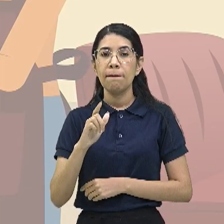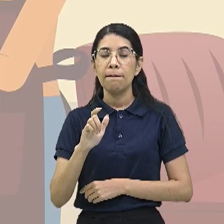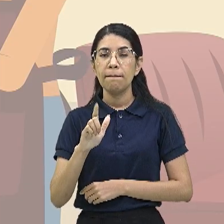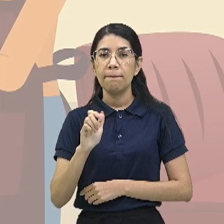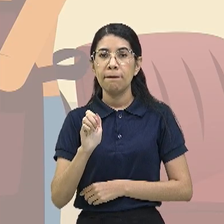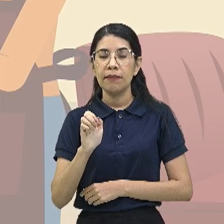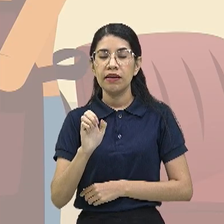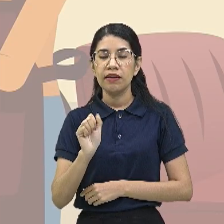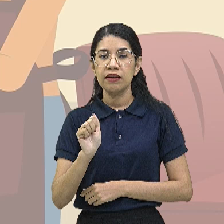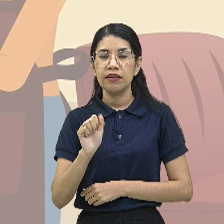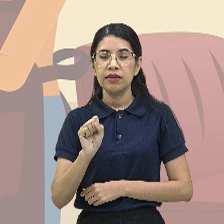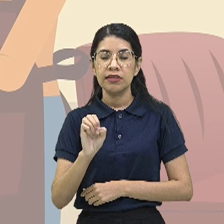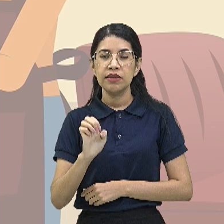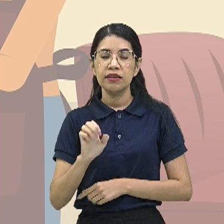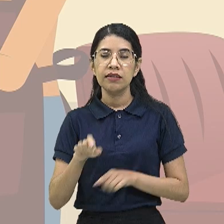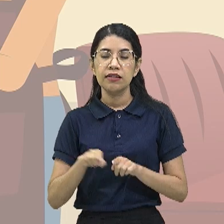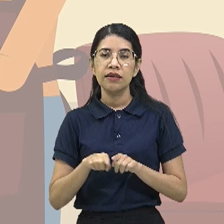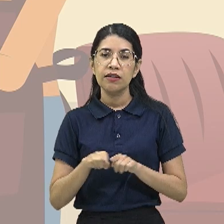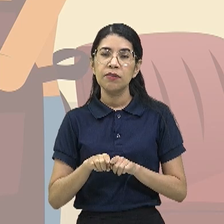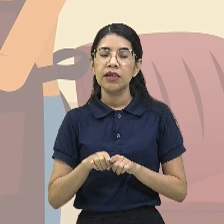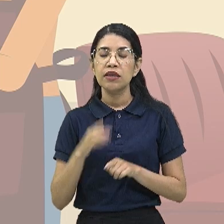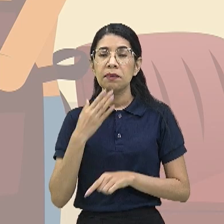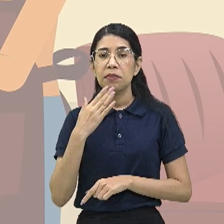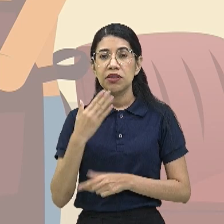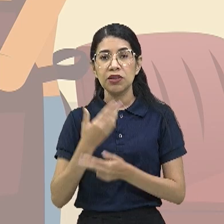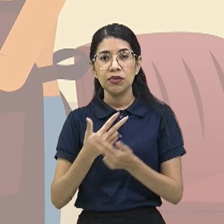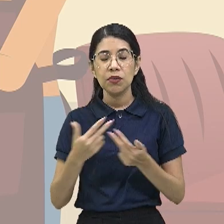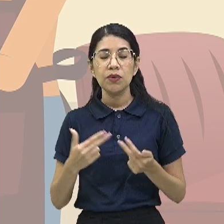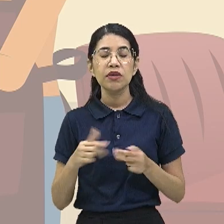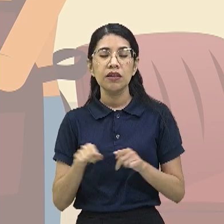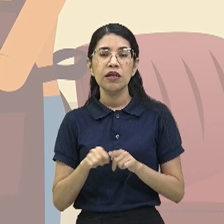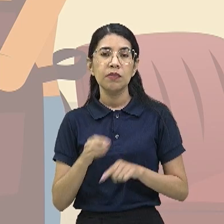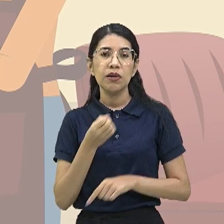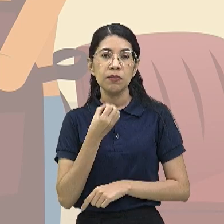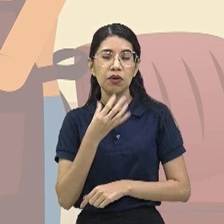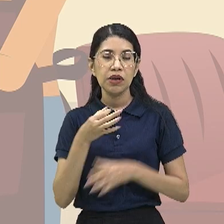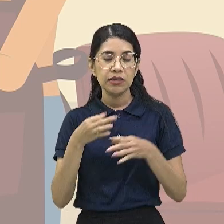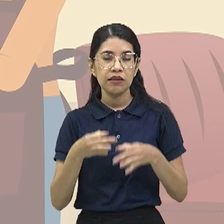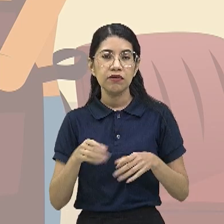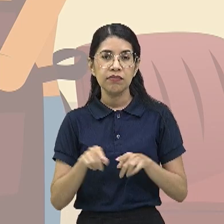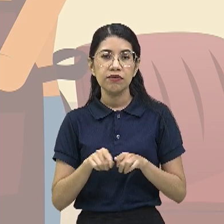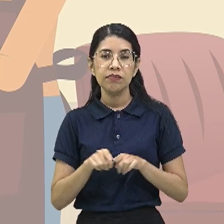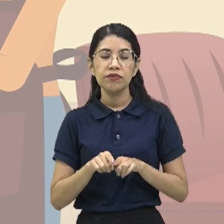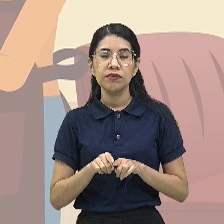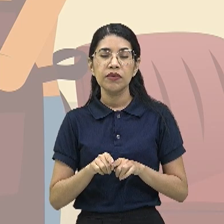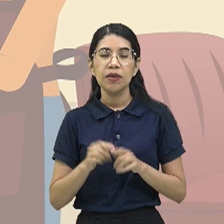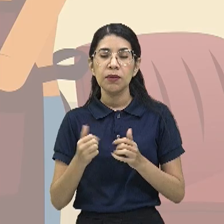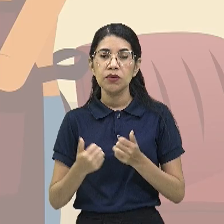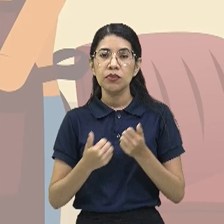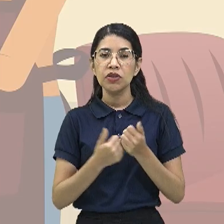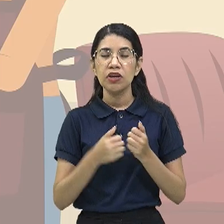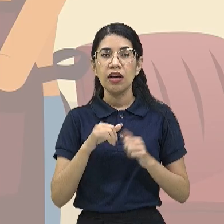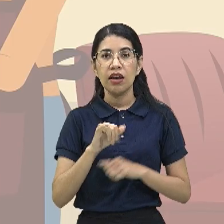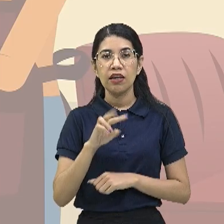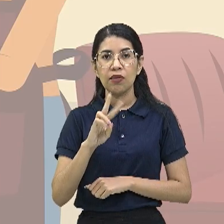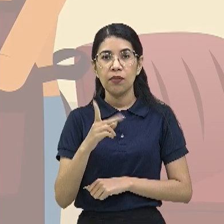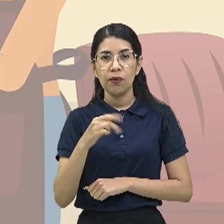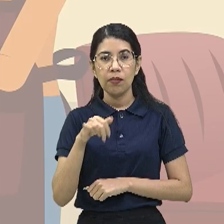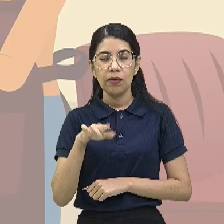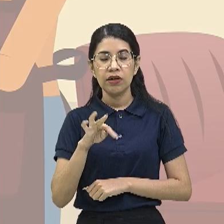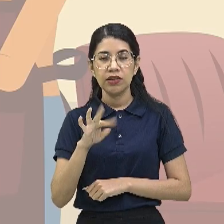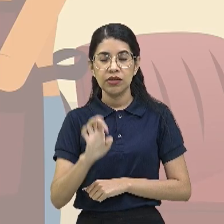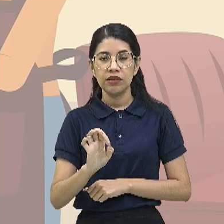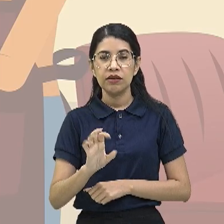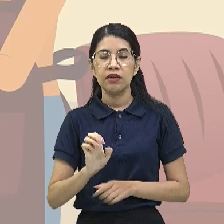em tudo que você pedir das pessoas, que fica bem legal, tá bom? No lugar do I want, can I have,